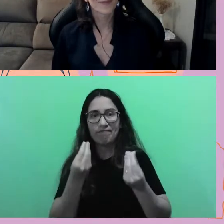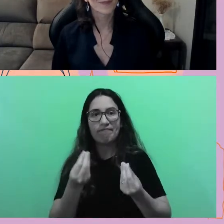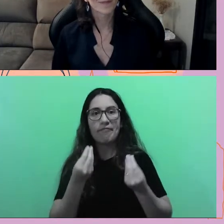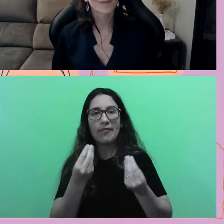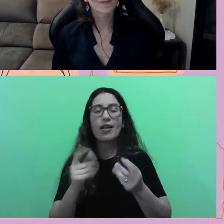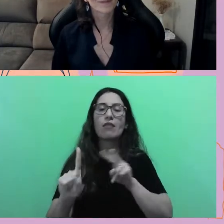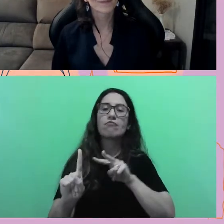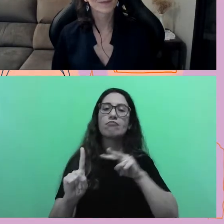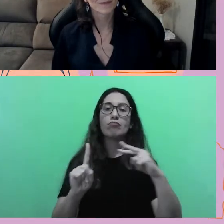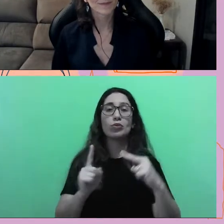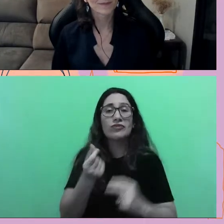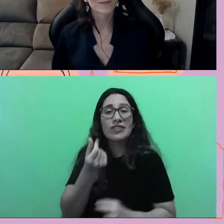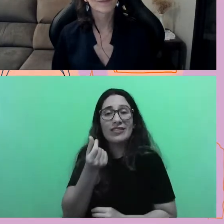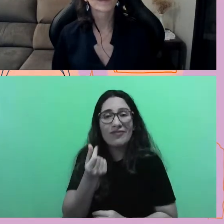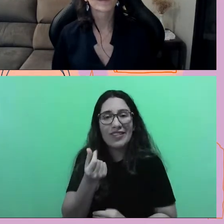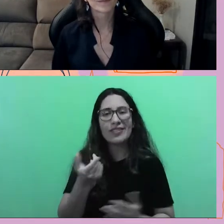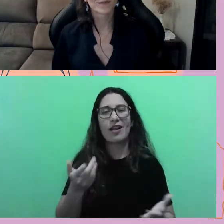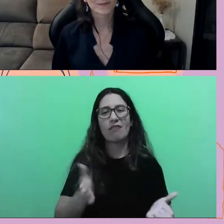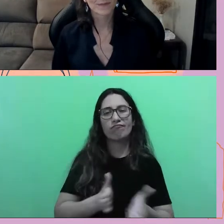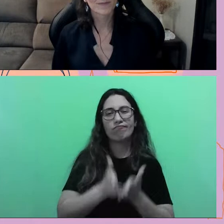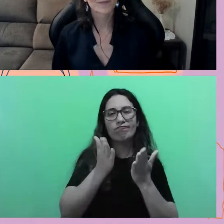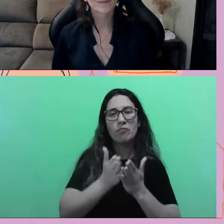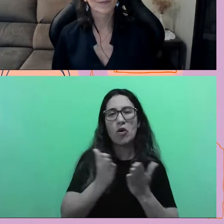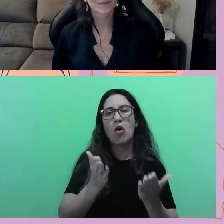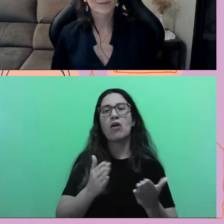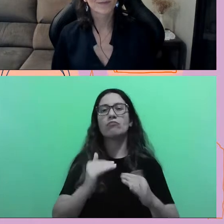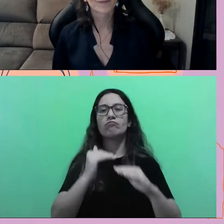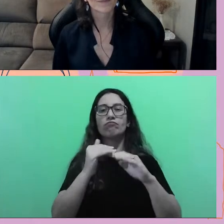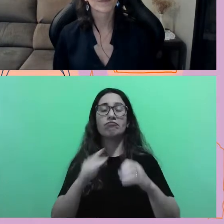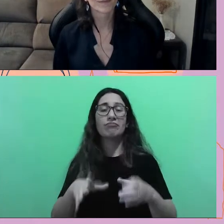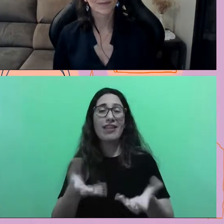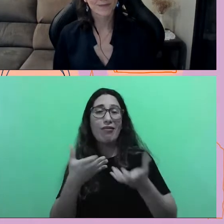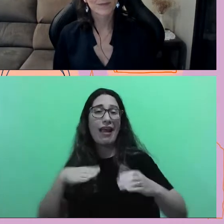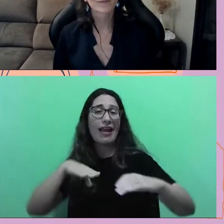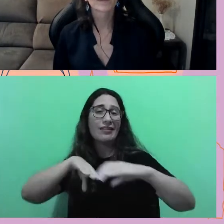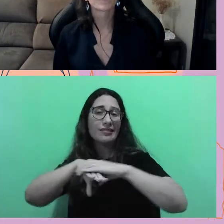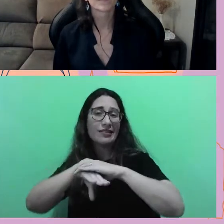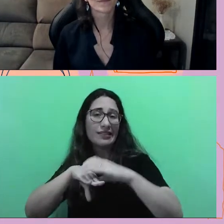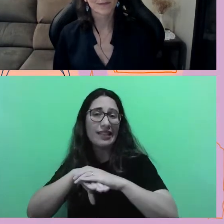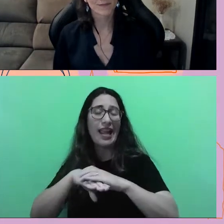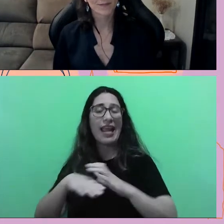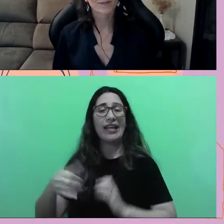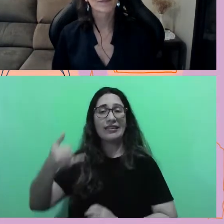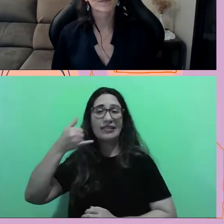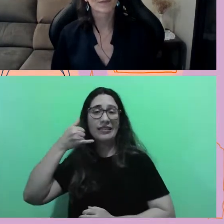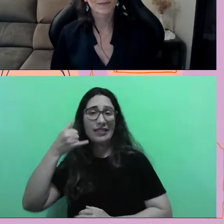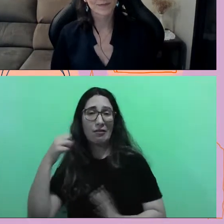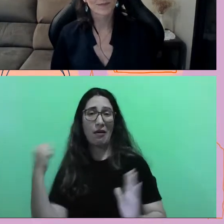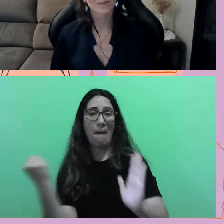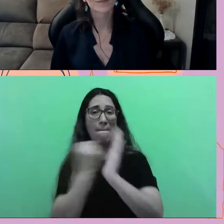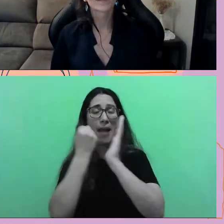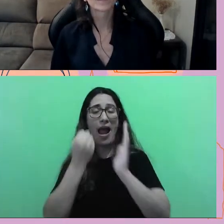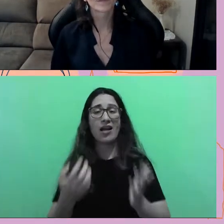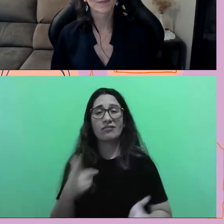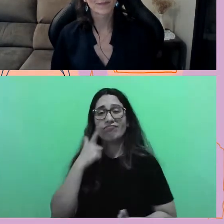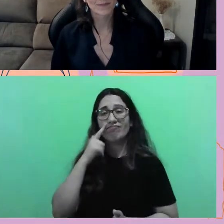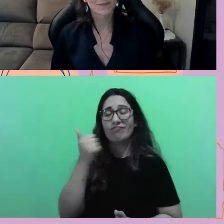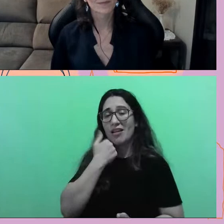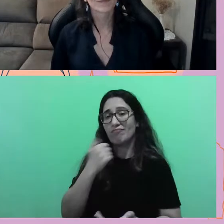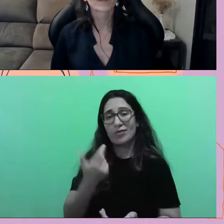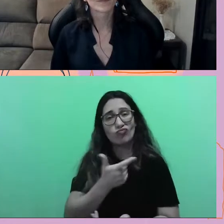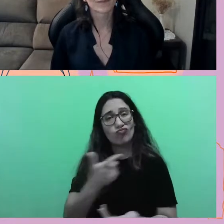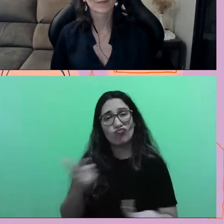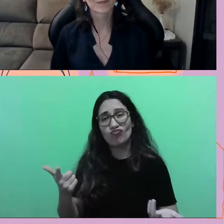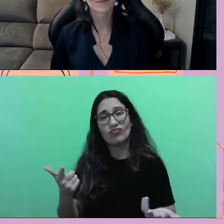vista financeiro, que eu quero um tênis assim, eu quero um celular assado, mas meus pais não têm condições, né? E acaba levando